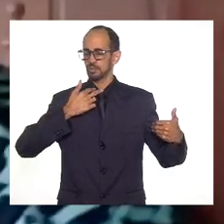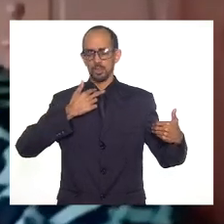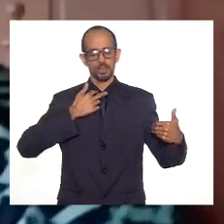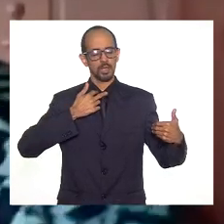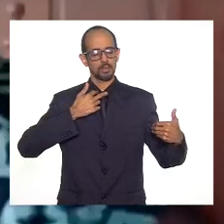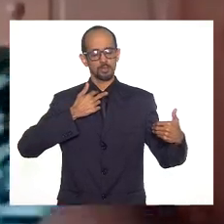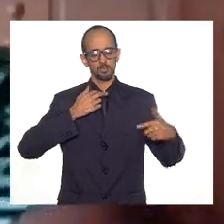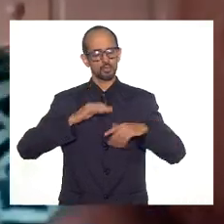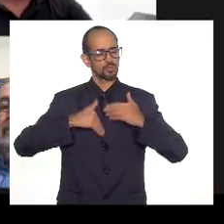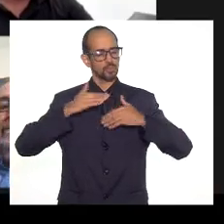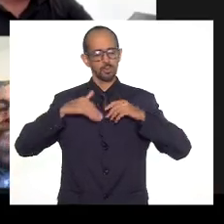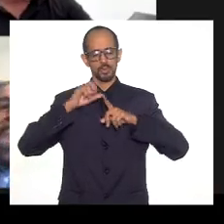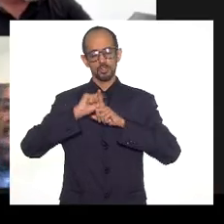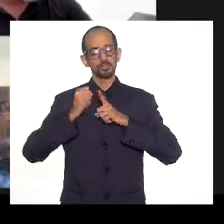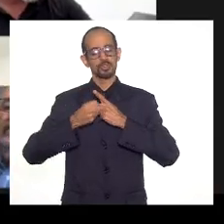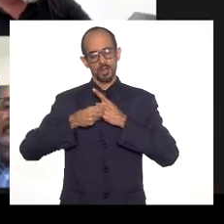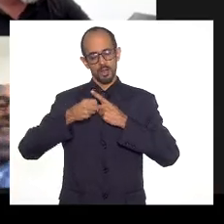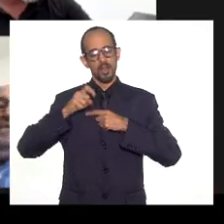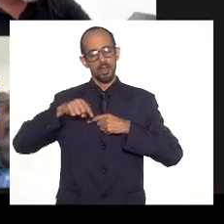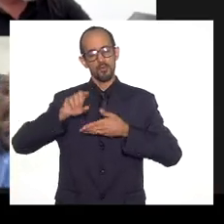não investimento.